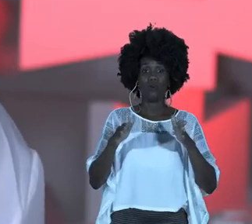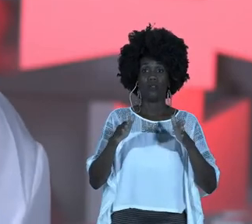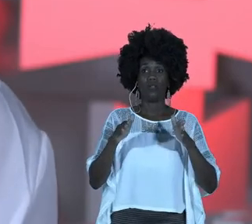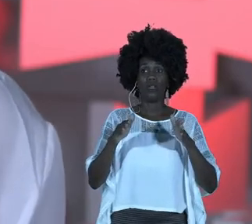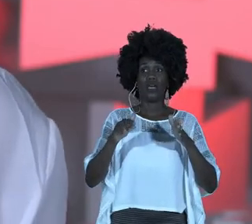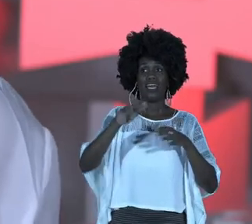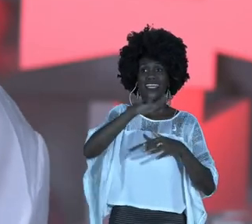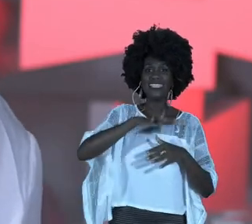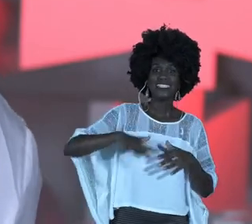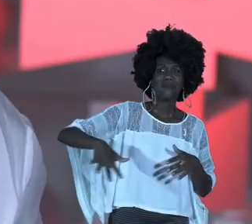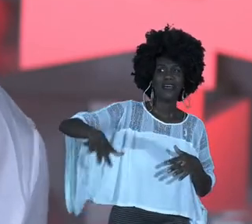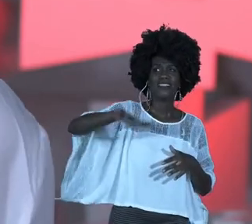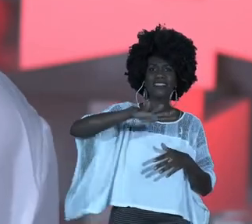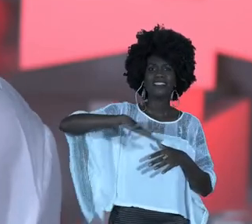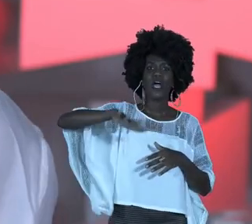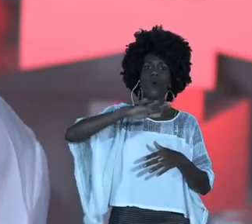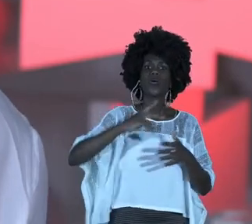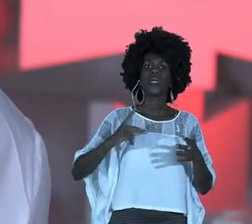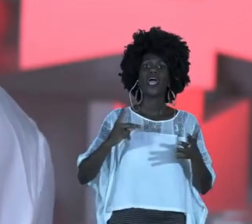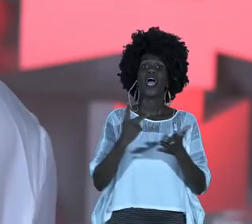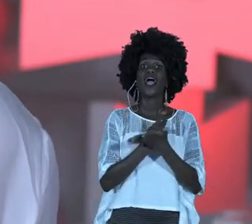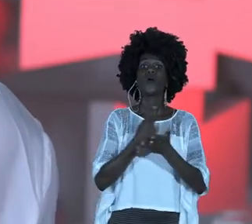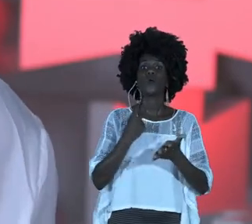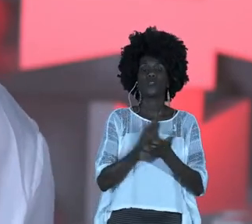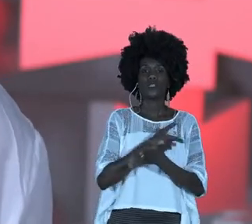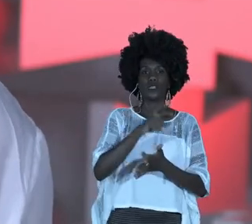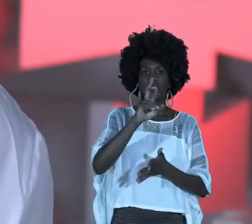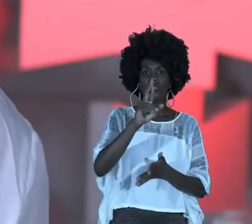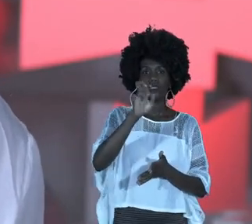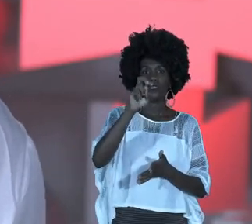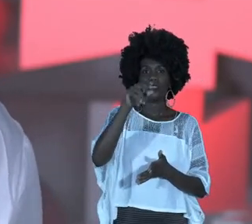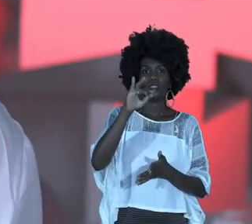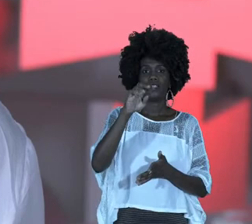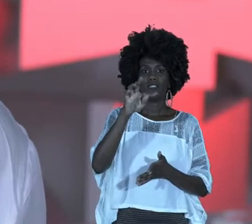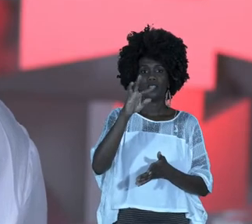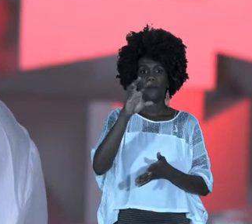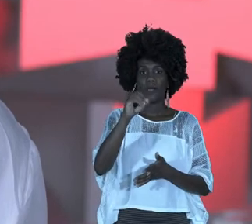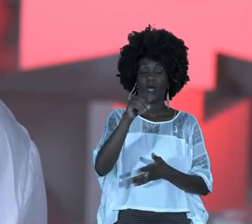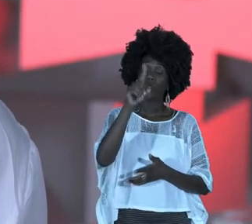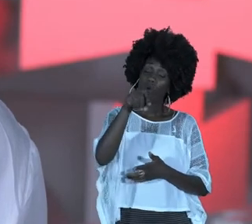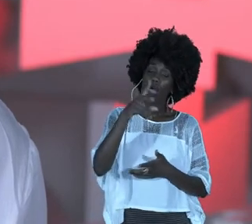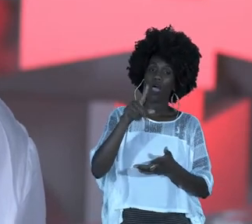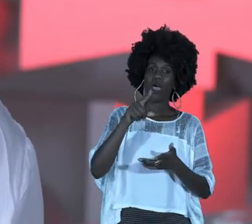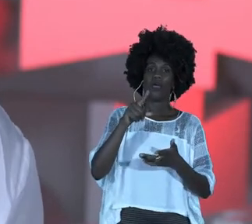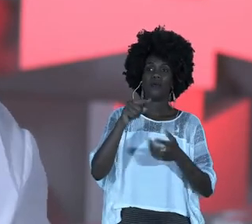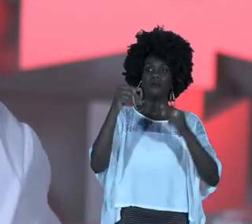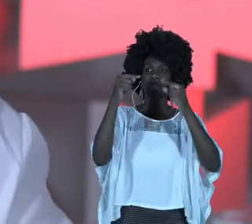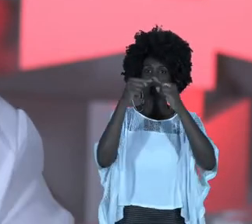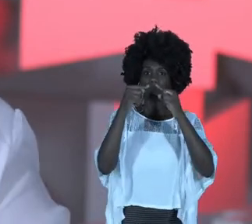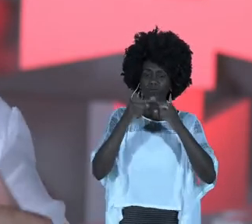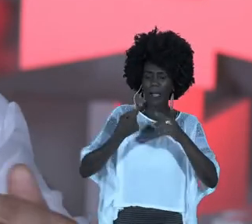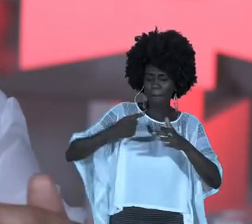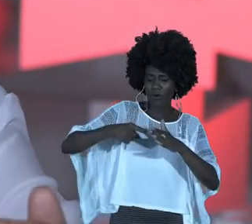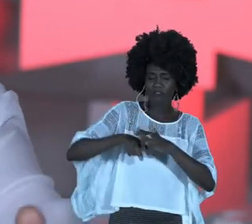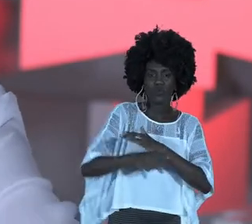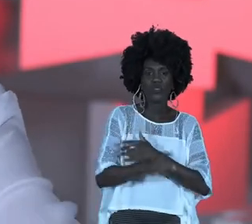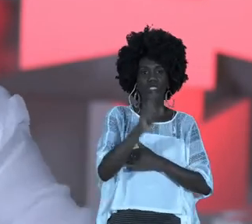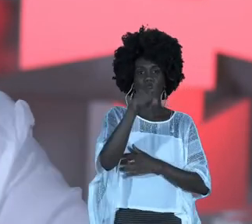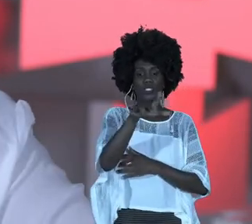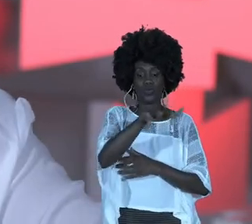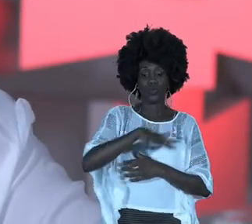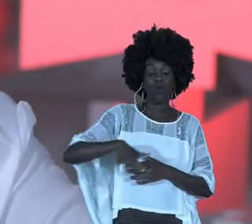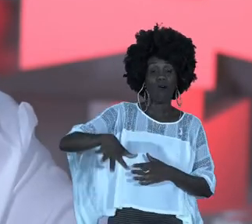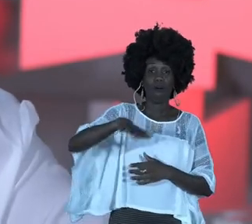vai acontecer no Renascimento. Essa abertura espacial tanto é relativa a essa profundidade de